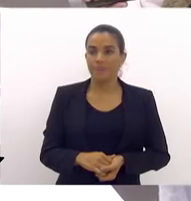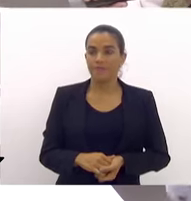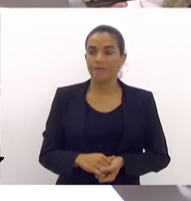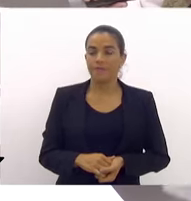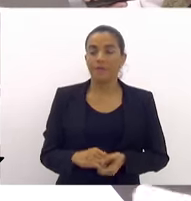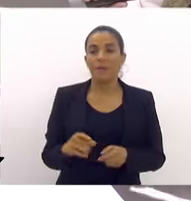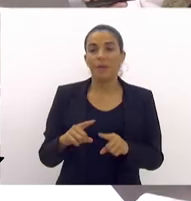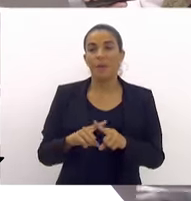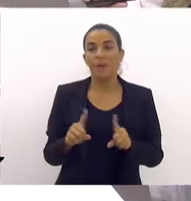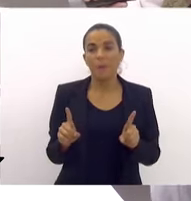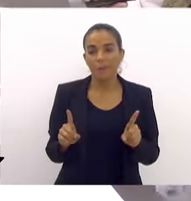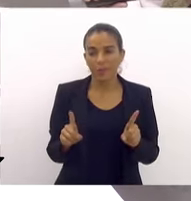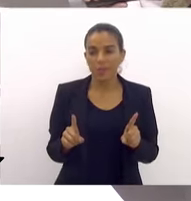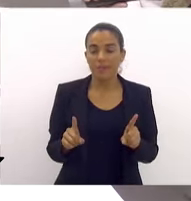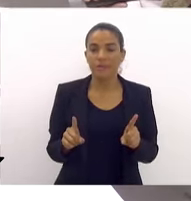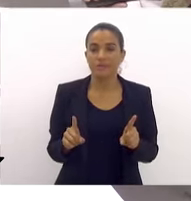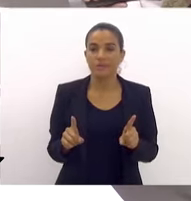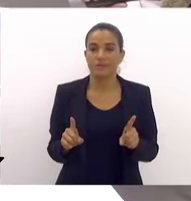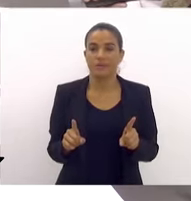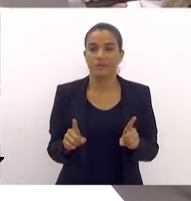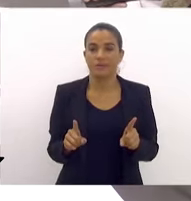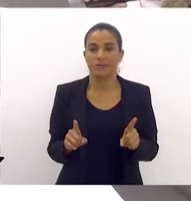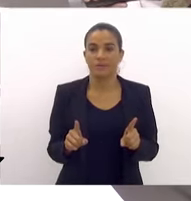mas que... Que pauta é essa aqui?